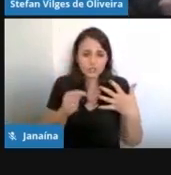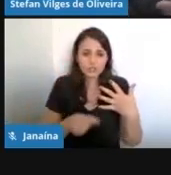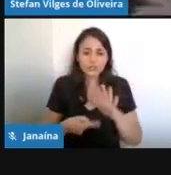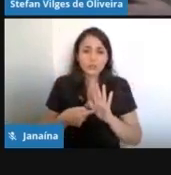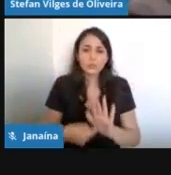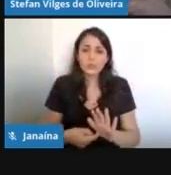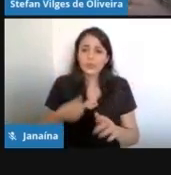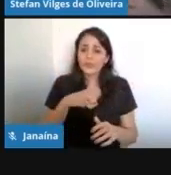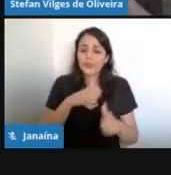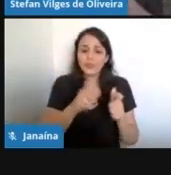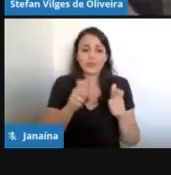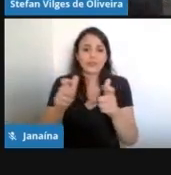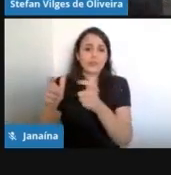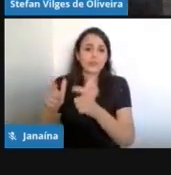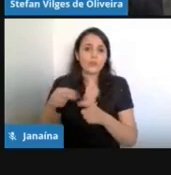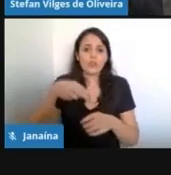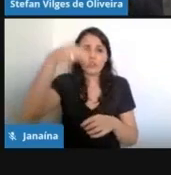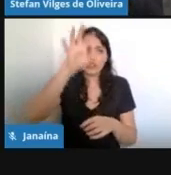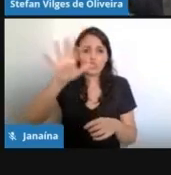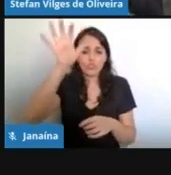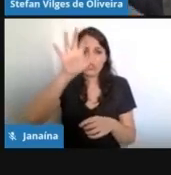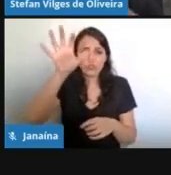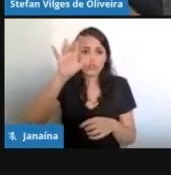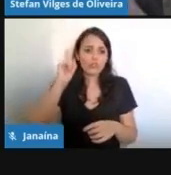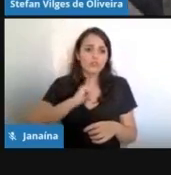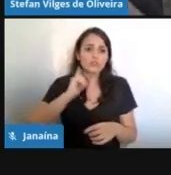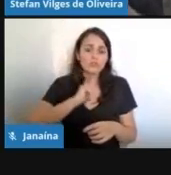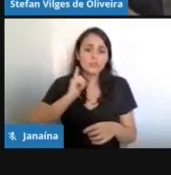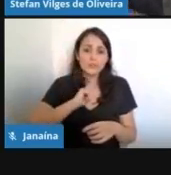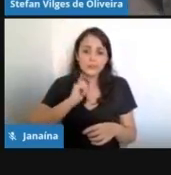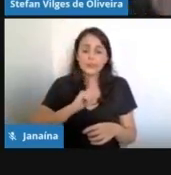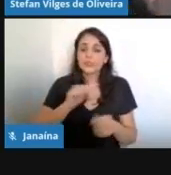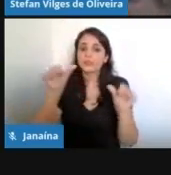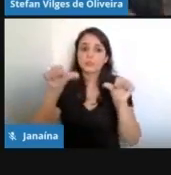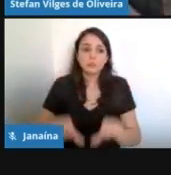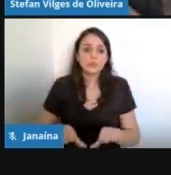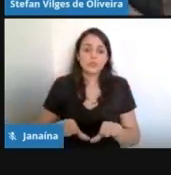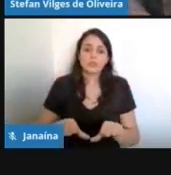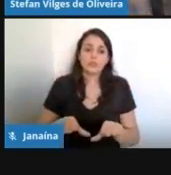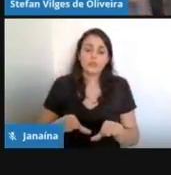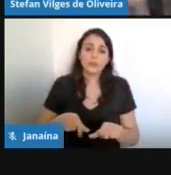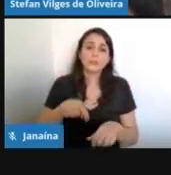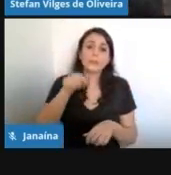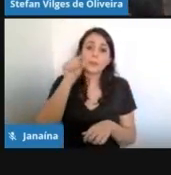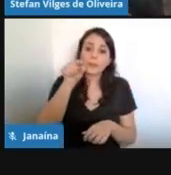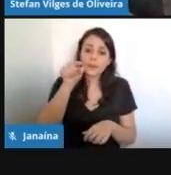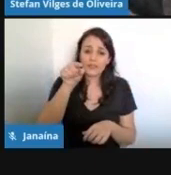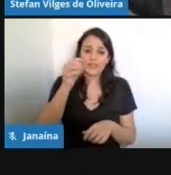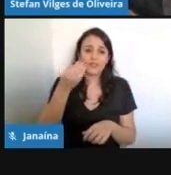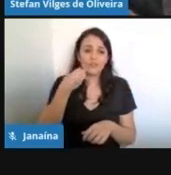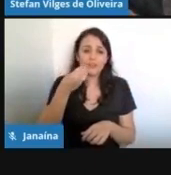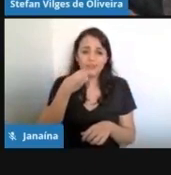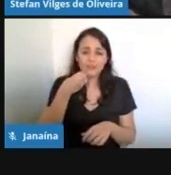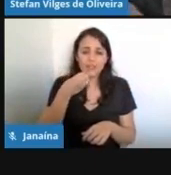alta vulnerabilidade no norte mineiro, que é uma das regiões, mesorregiões, que tem uma